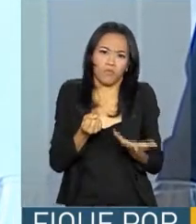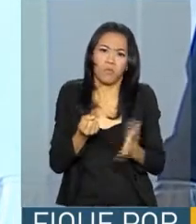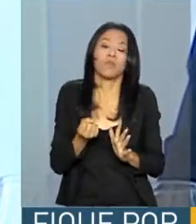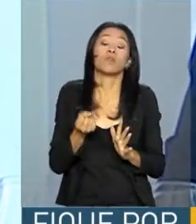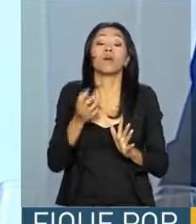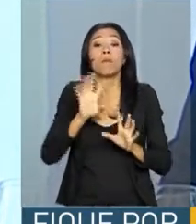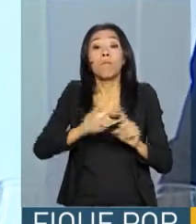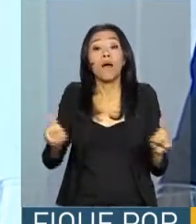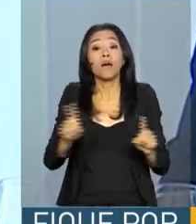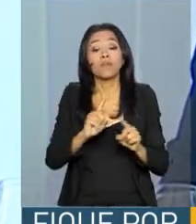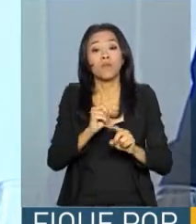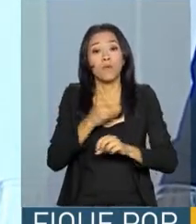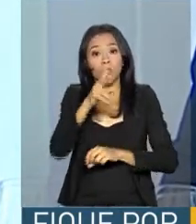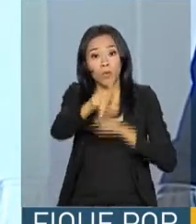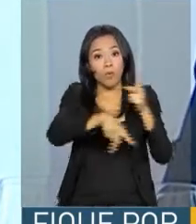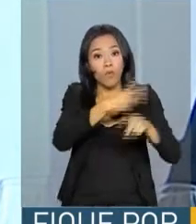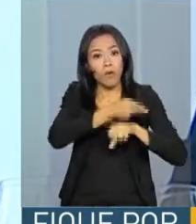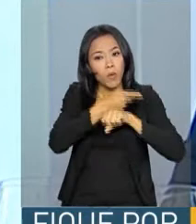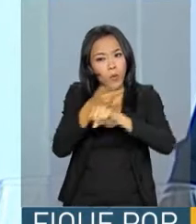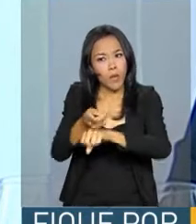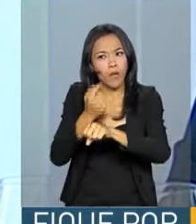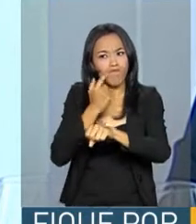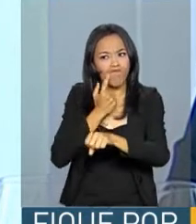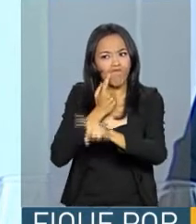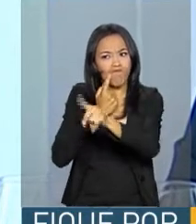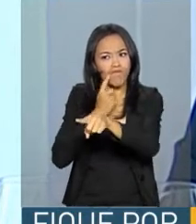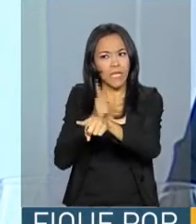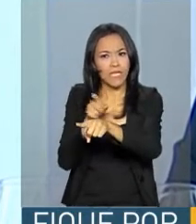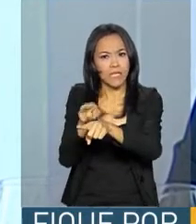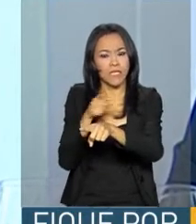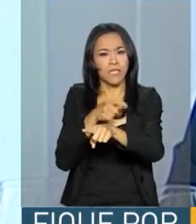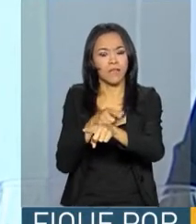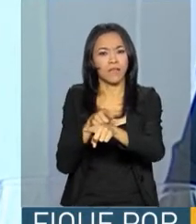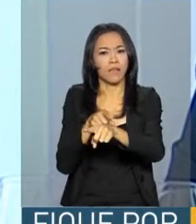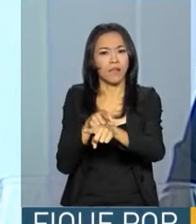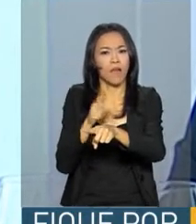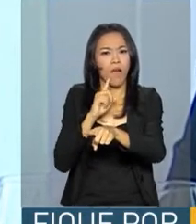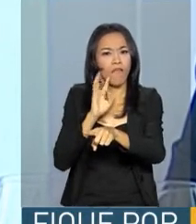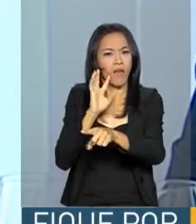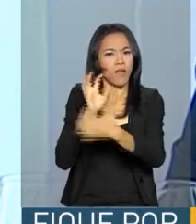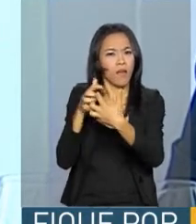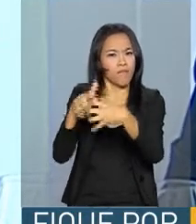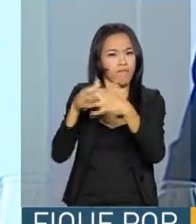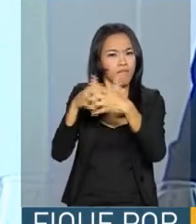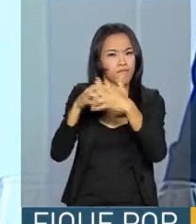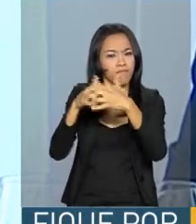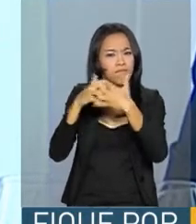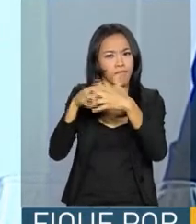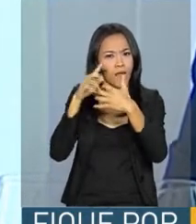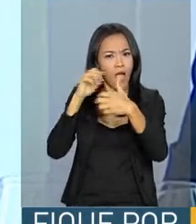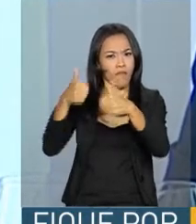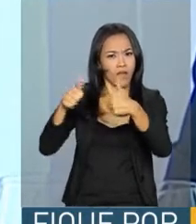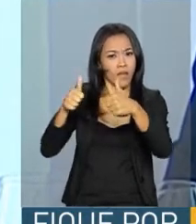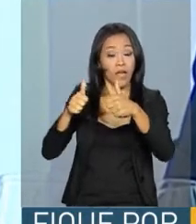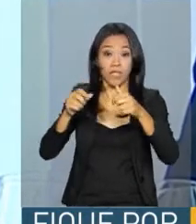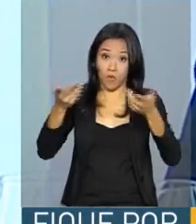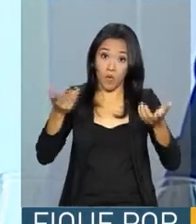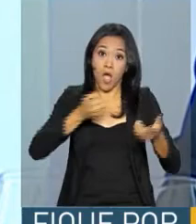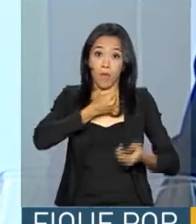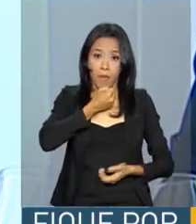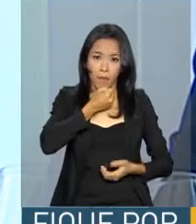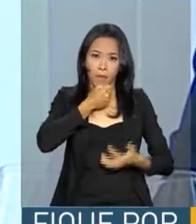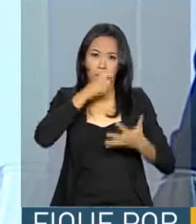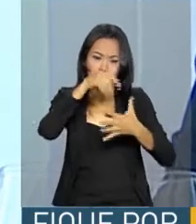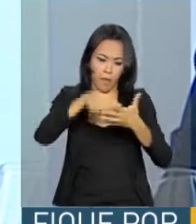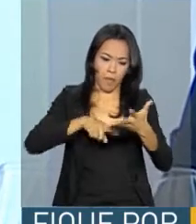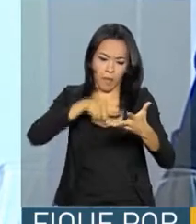O povo vai acompanhar e vai dizer, bom, esse sujeito aí vai vê-lo na televisão. E aí eu digo sim, o horário de televisão vai ser uma coisa importante.